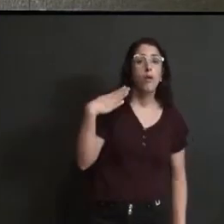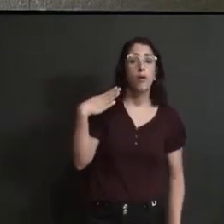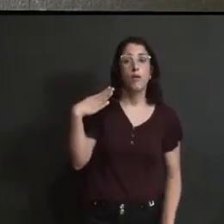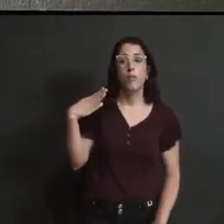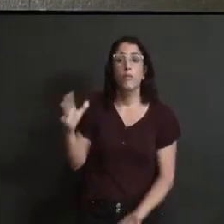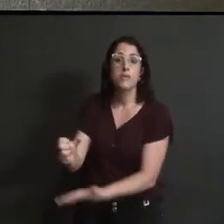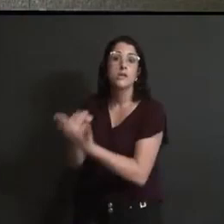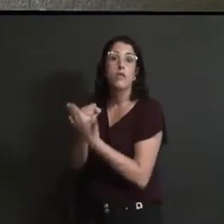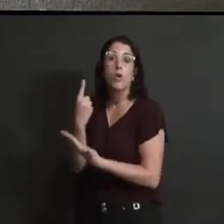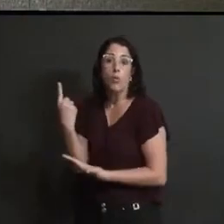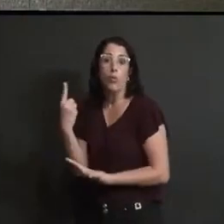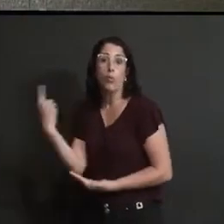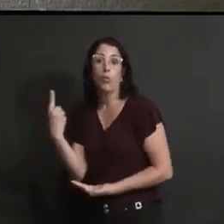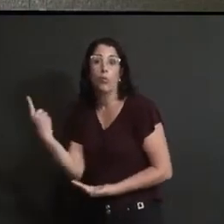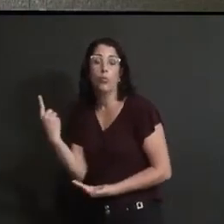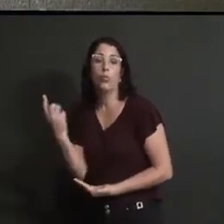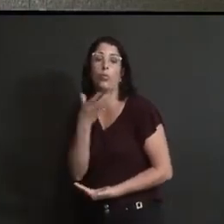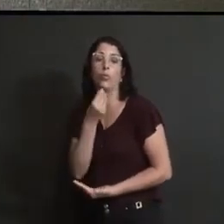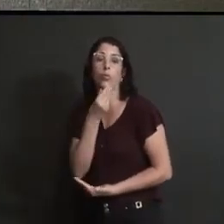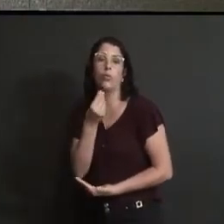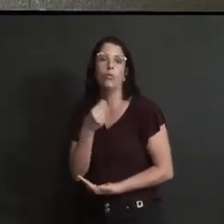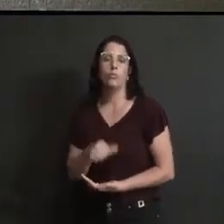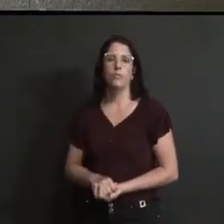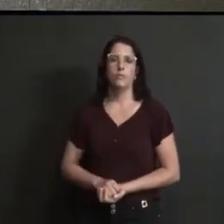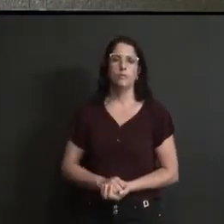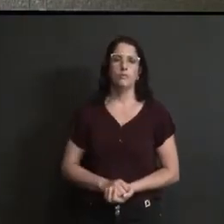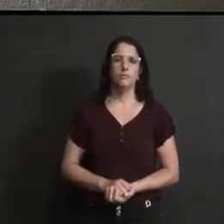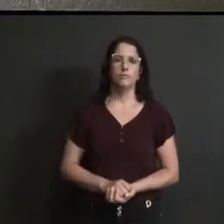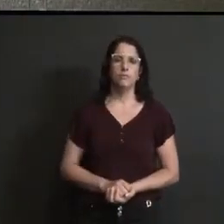E ele fala: faça valer